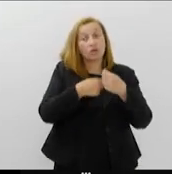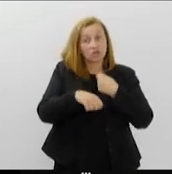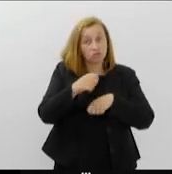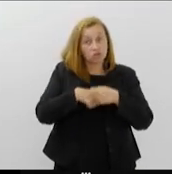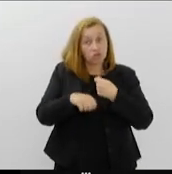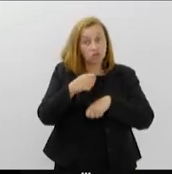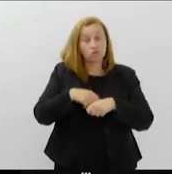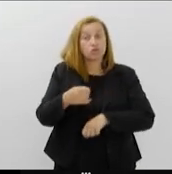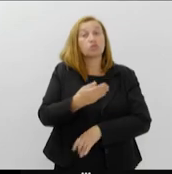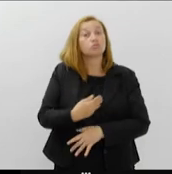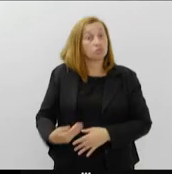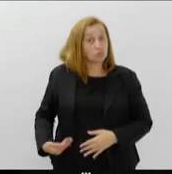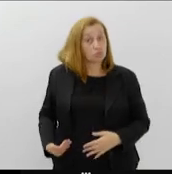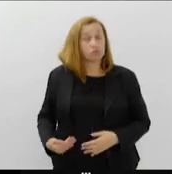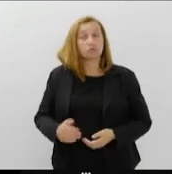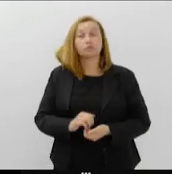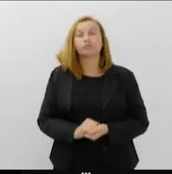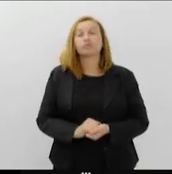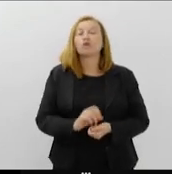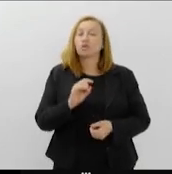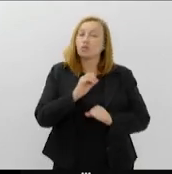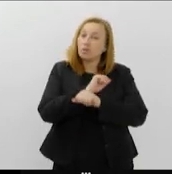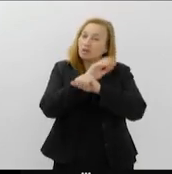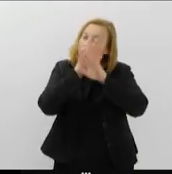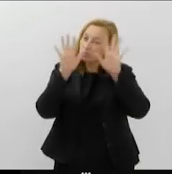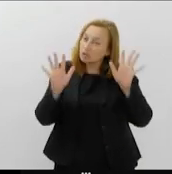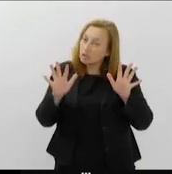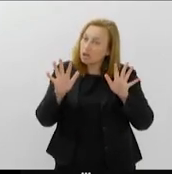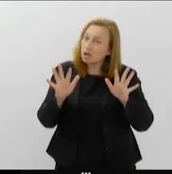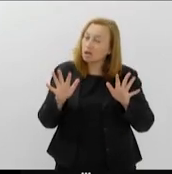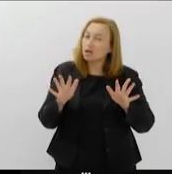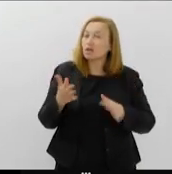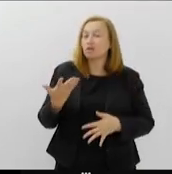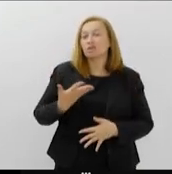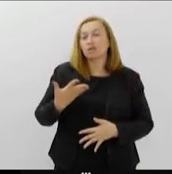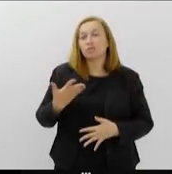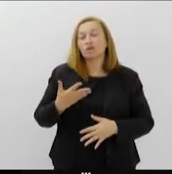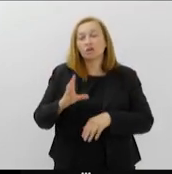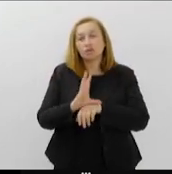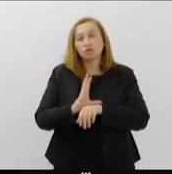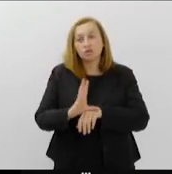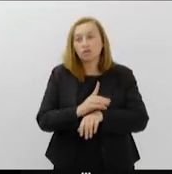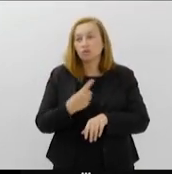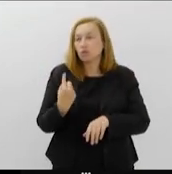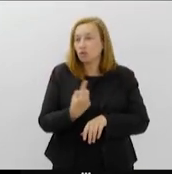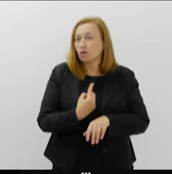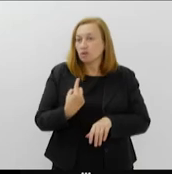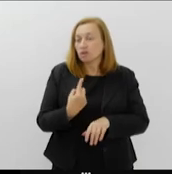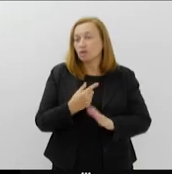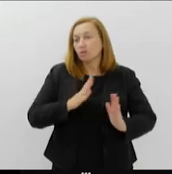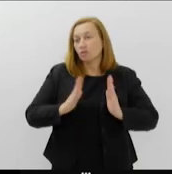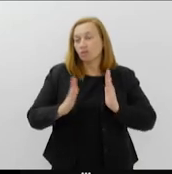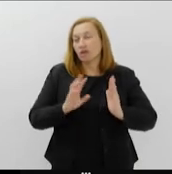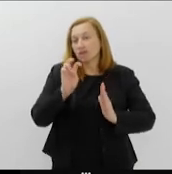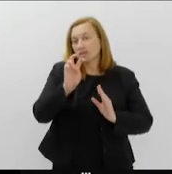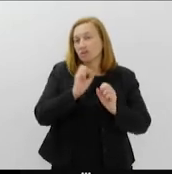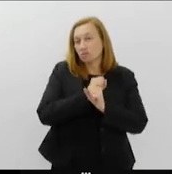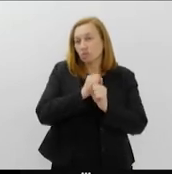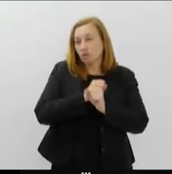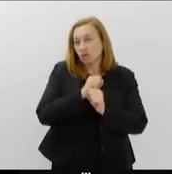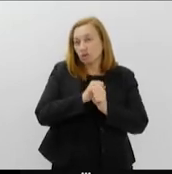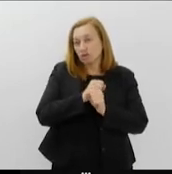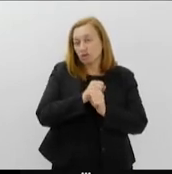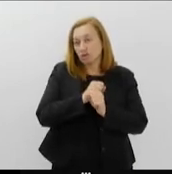públicos. Só para esclarecer os colegas. E a nossa Constituição tinha o prazo de 5 anos, enquanto